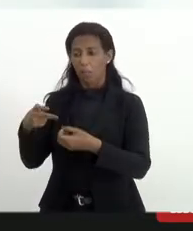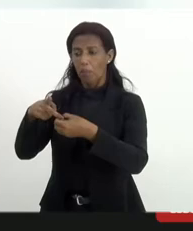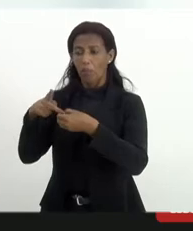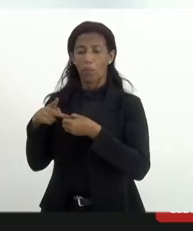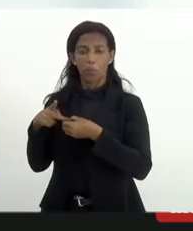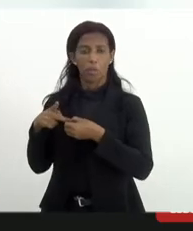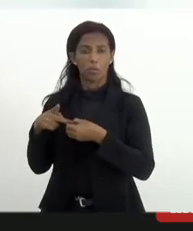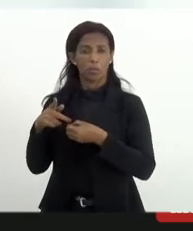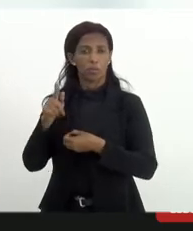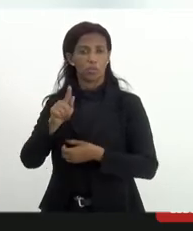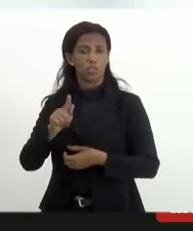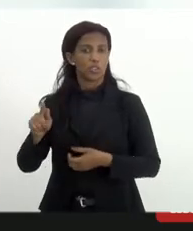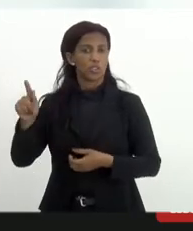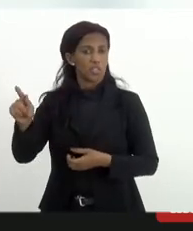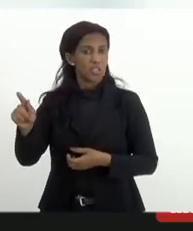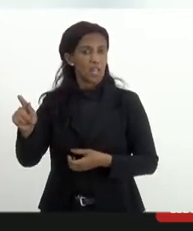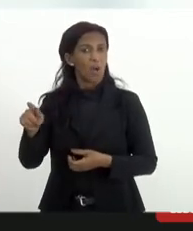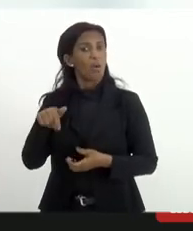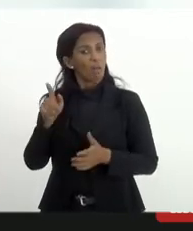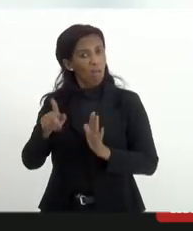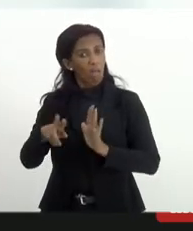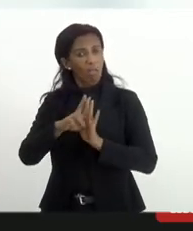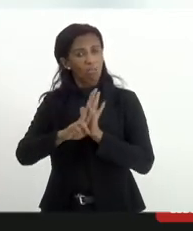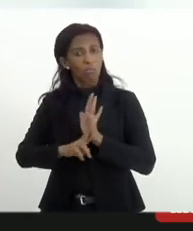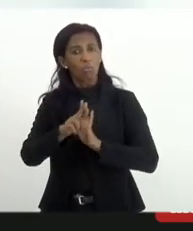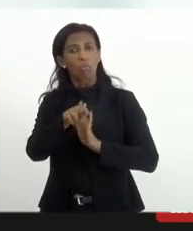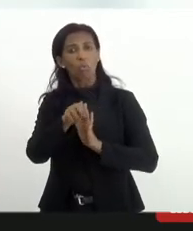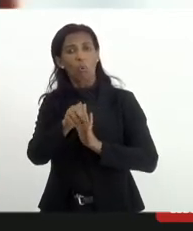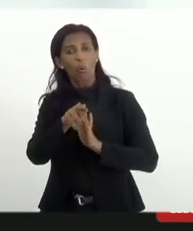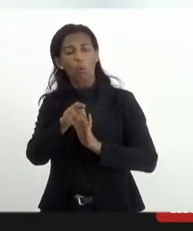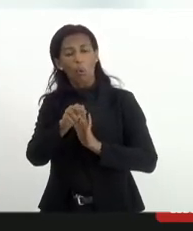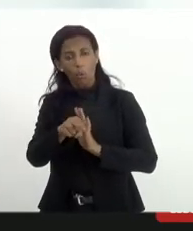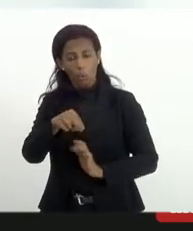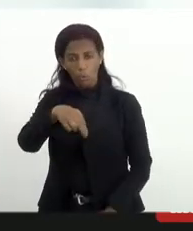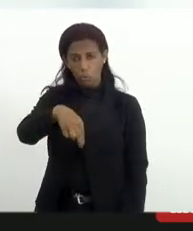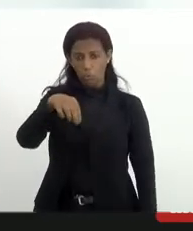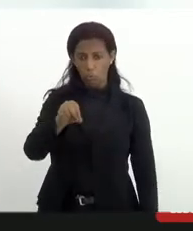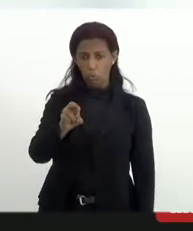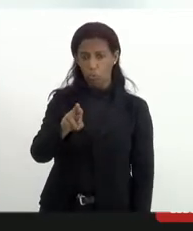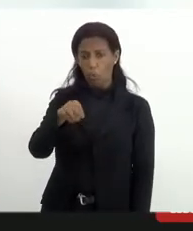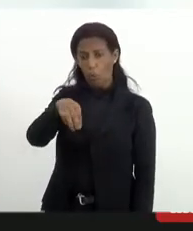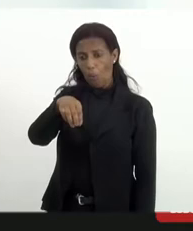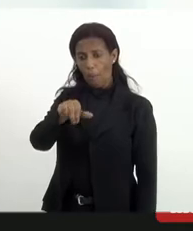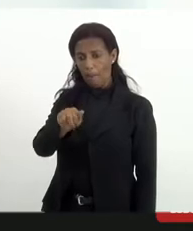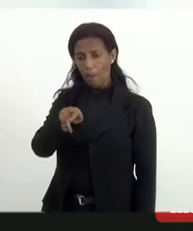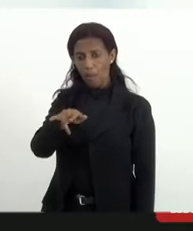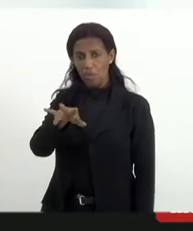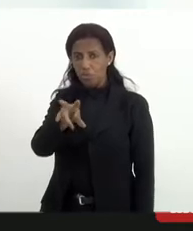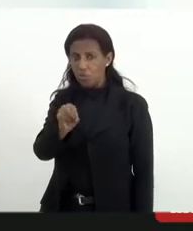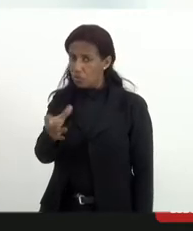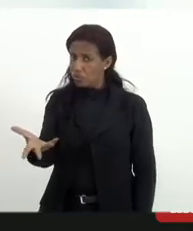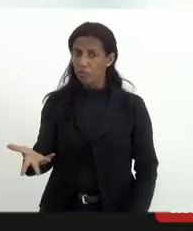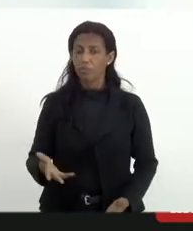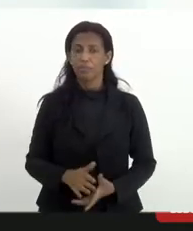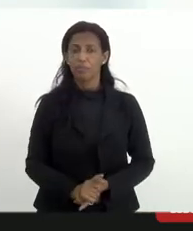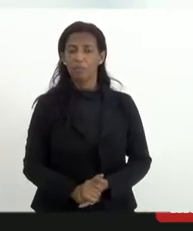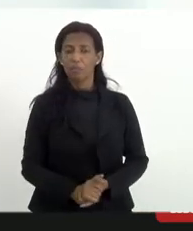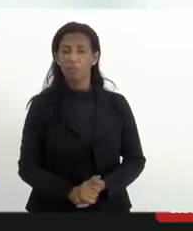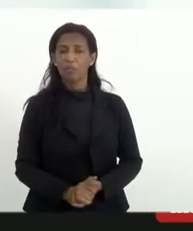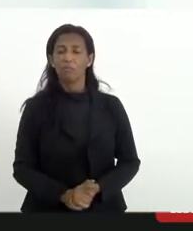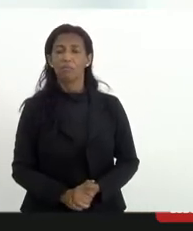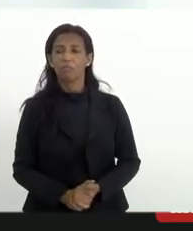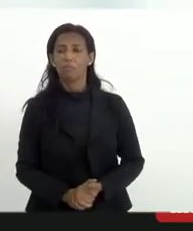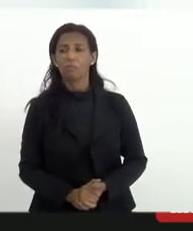Procurador-Geral, passa a ser um ato normativo. A Procuradoria faz isso muitas